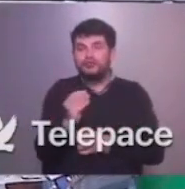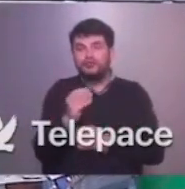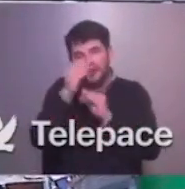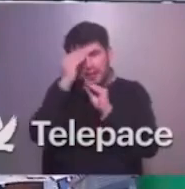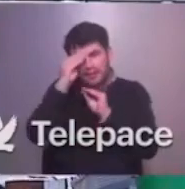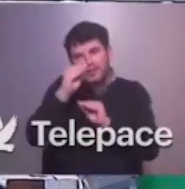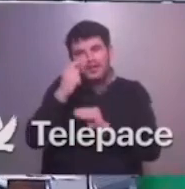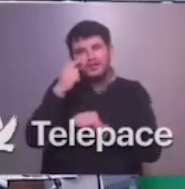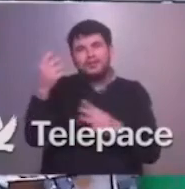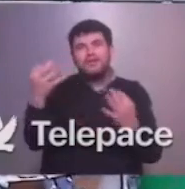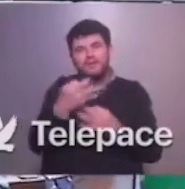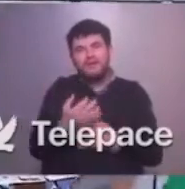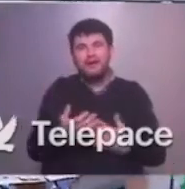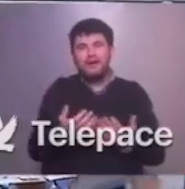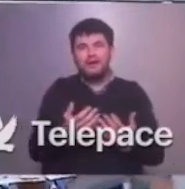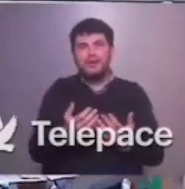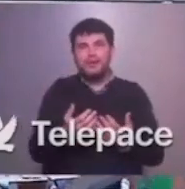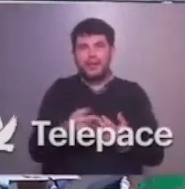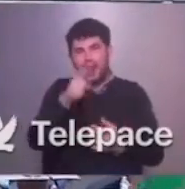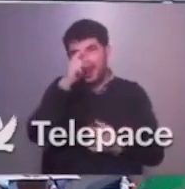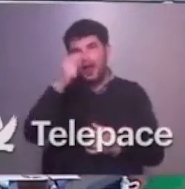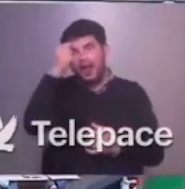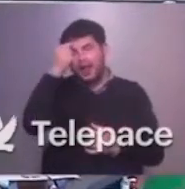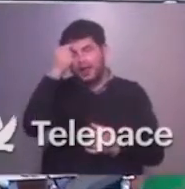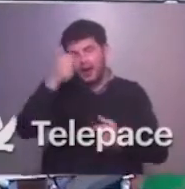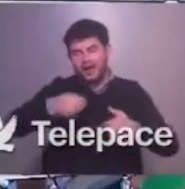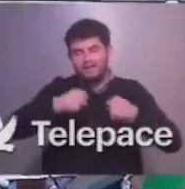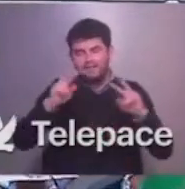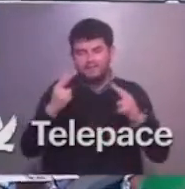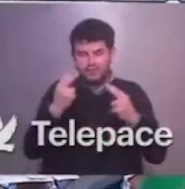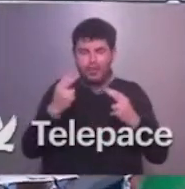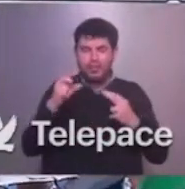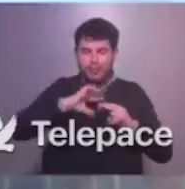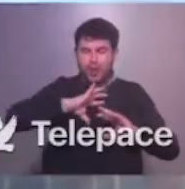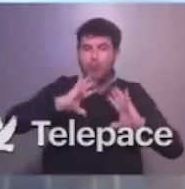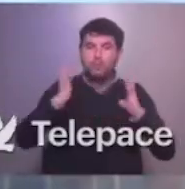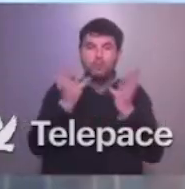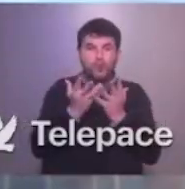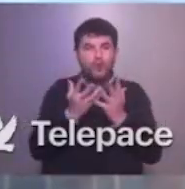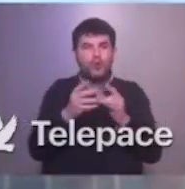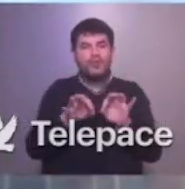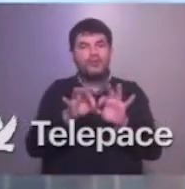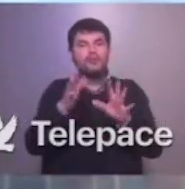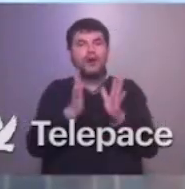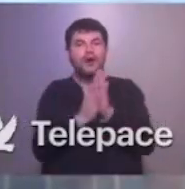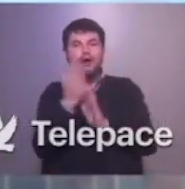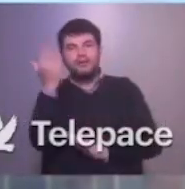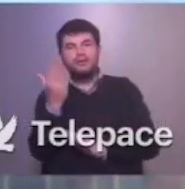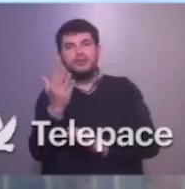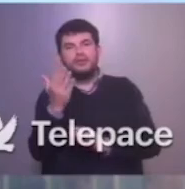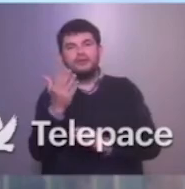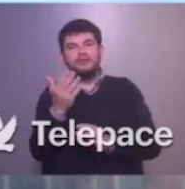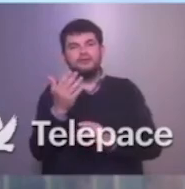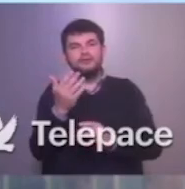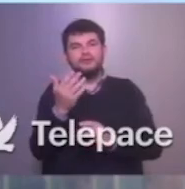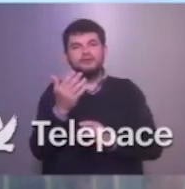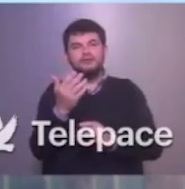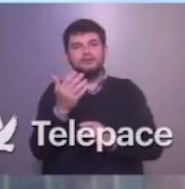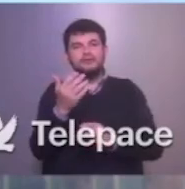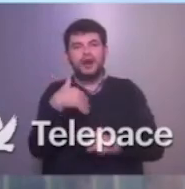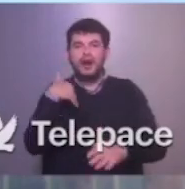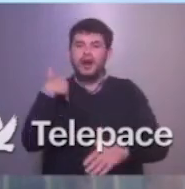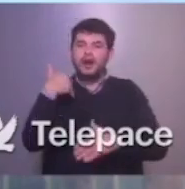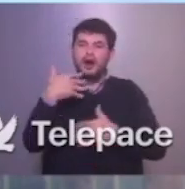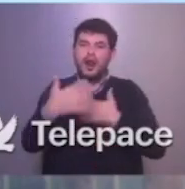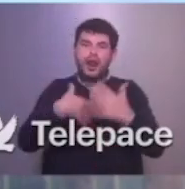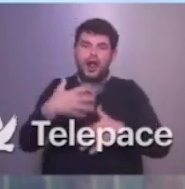tão preciosas, queremos agora lembrar a nós próprios e ao mundo como Deus concorre em tudo